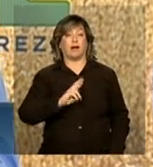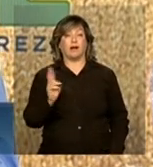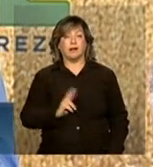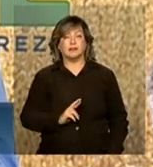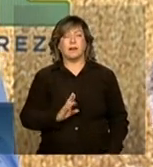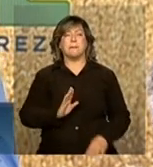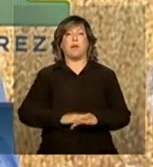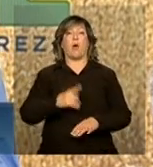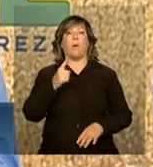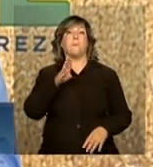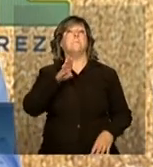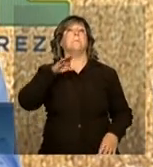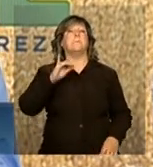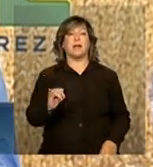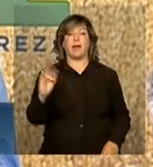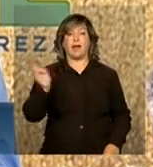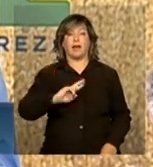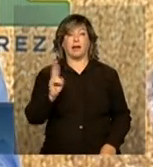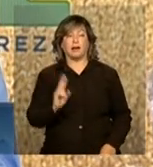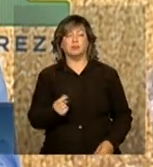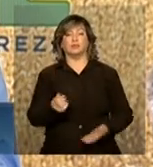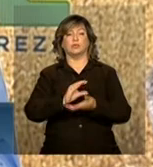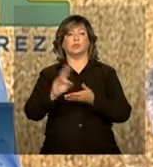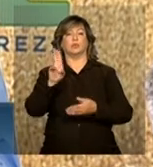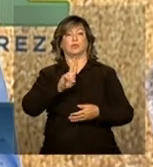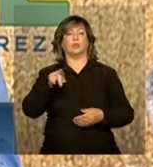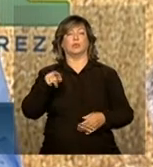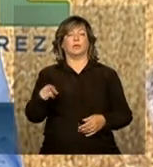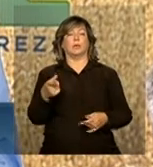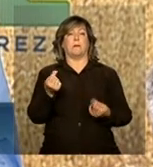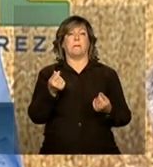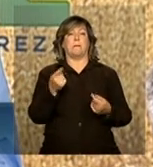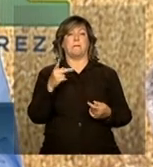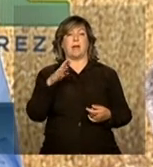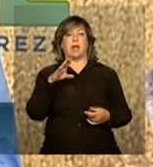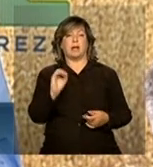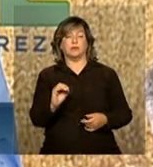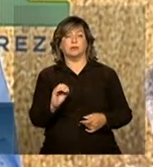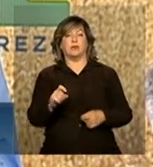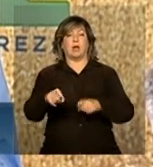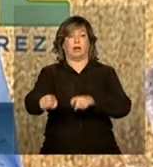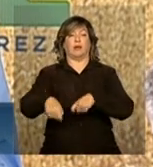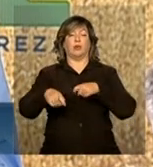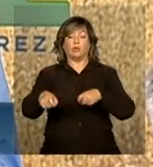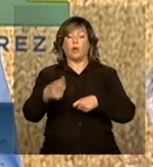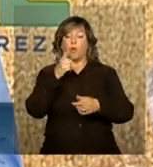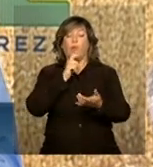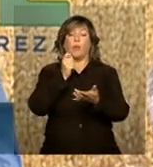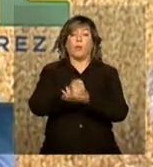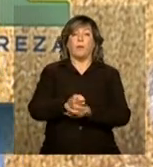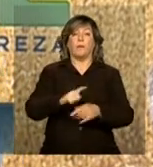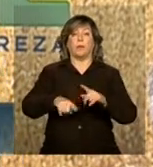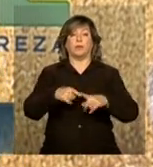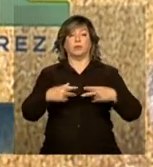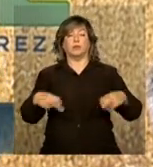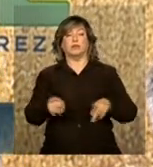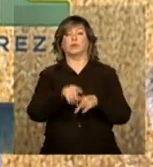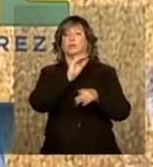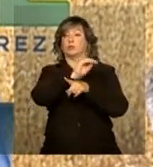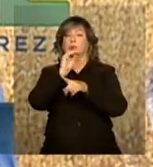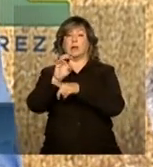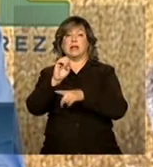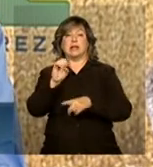de R$ 1 bilhão para equalização de preço ao produto, produtor, aquisição de produtos e manutenção de estoques